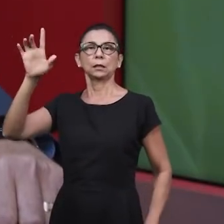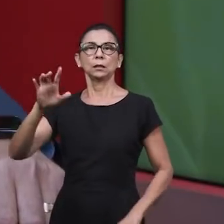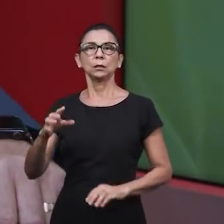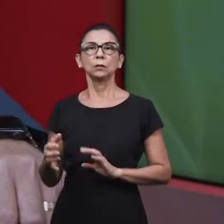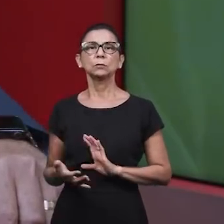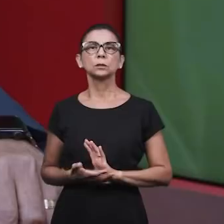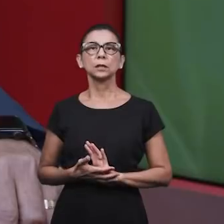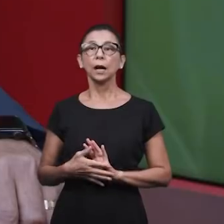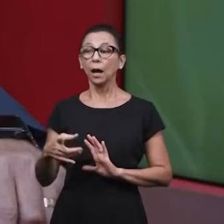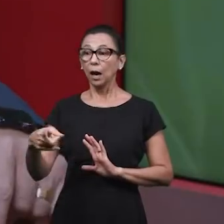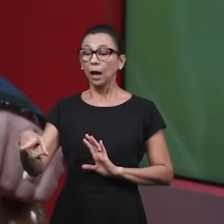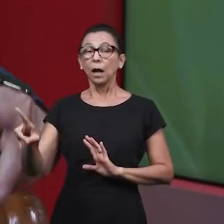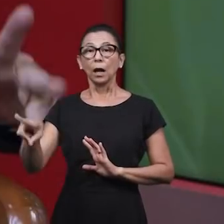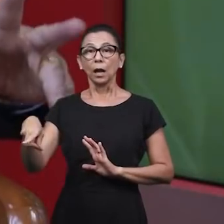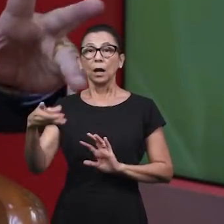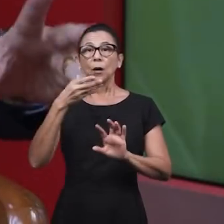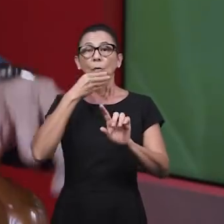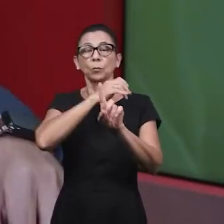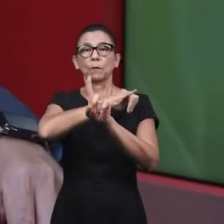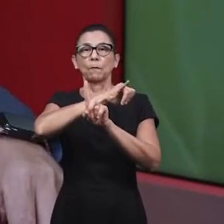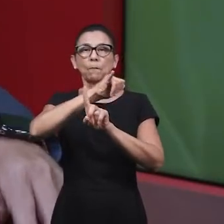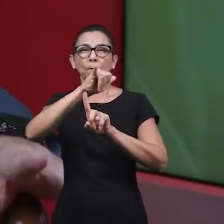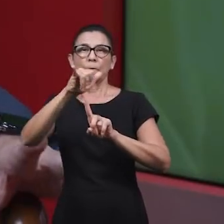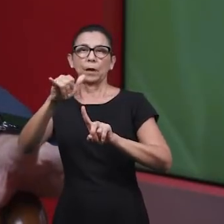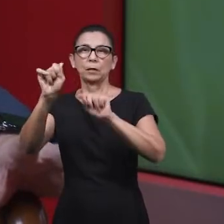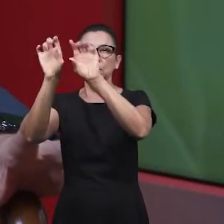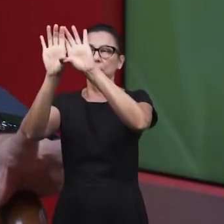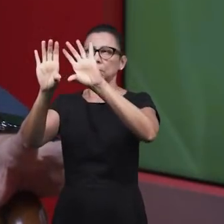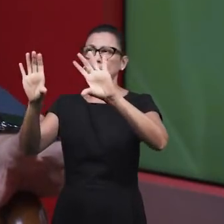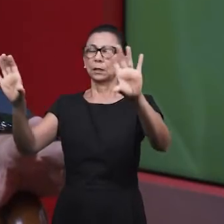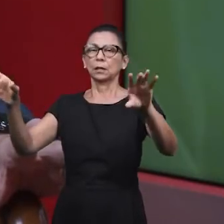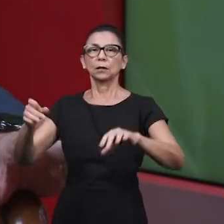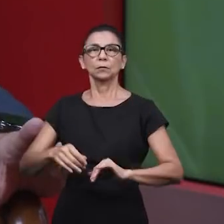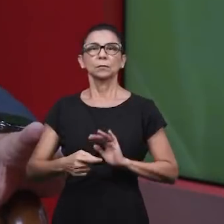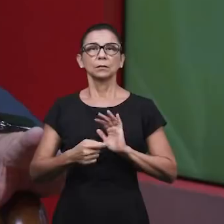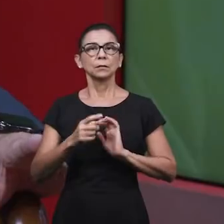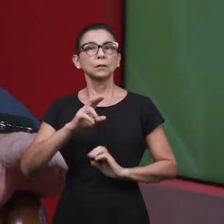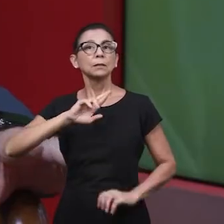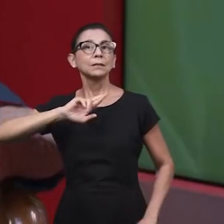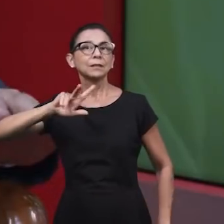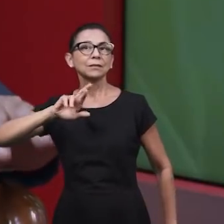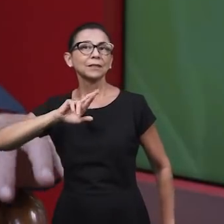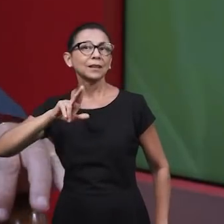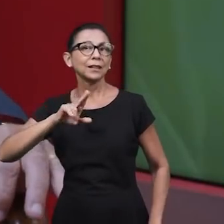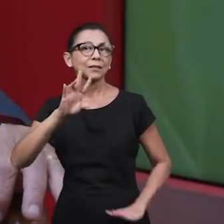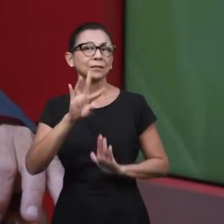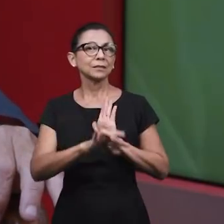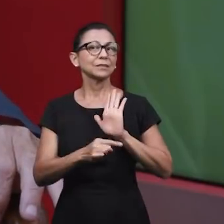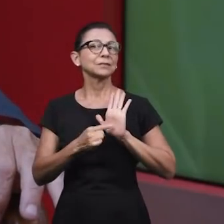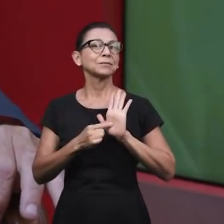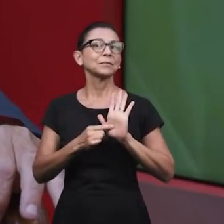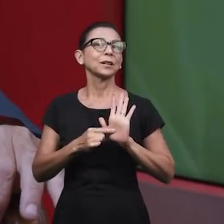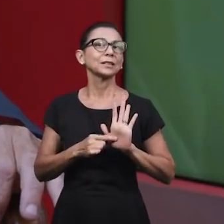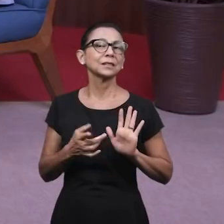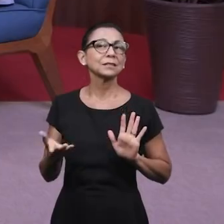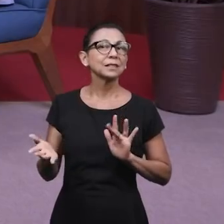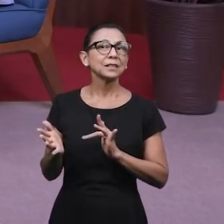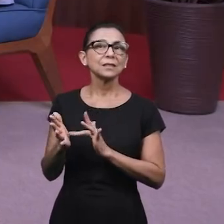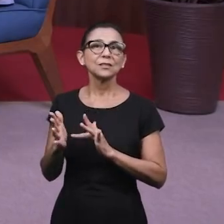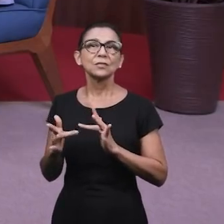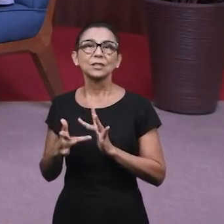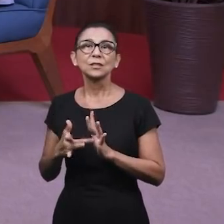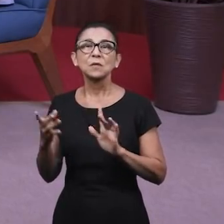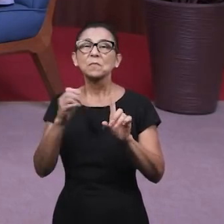celestial, não é? O profeta das multidões. O texto fala, a referência é Jesus,